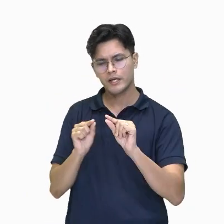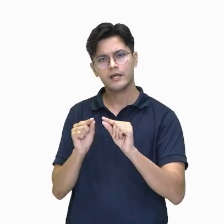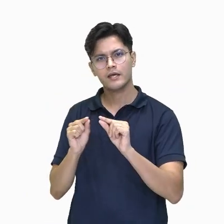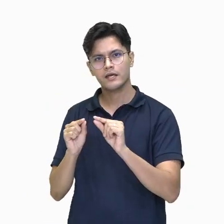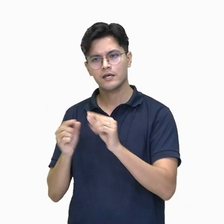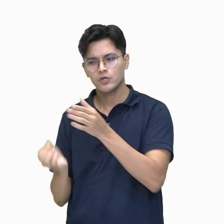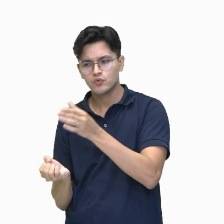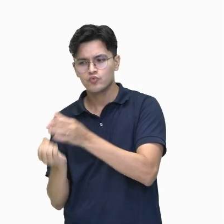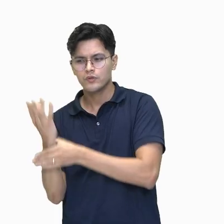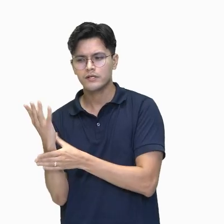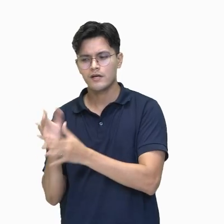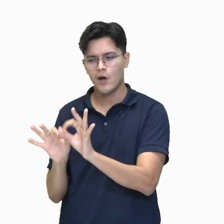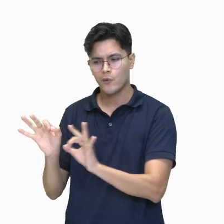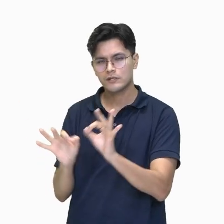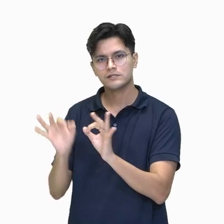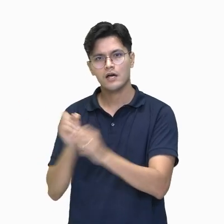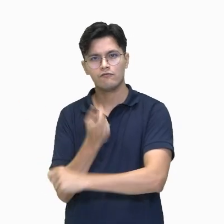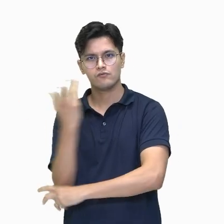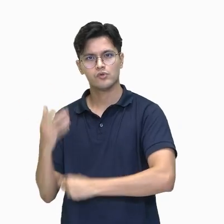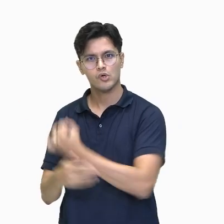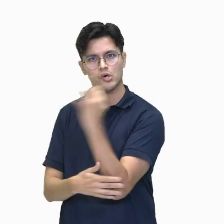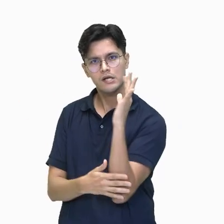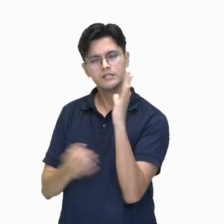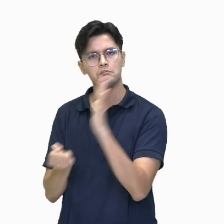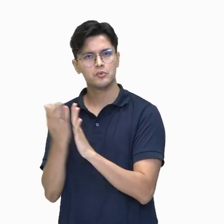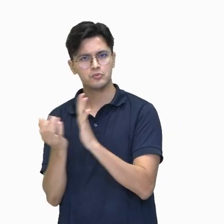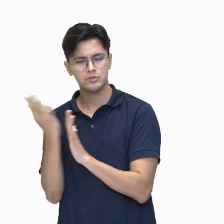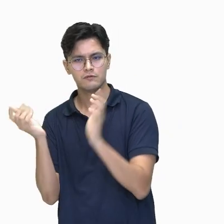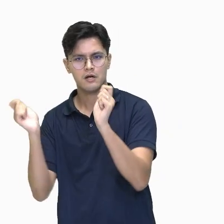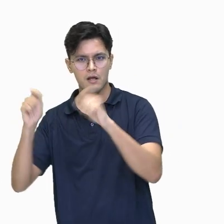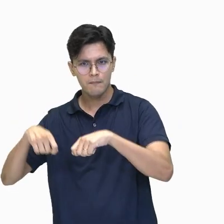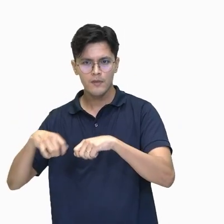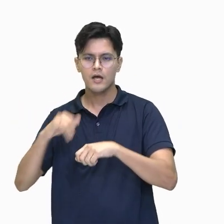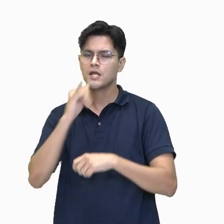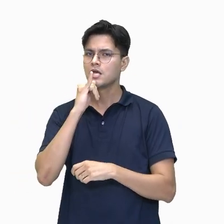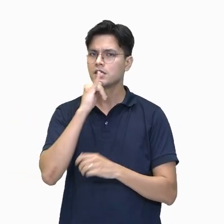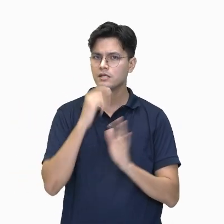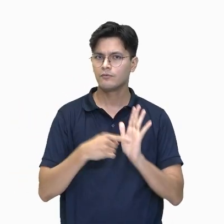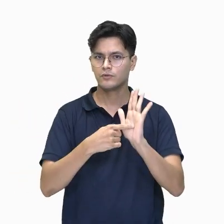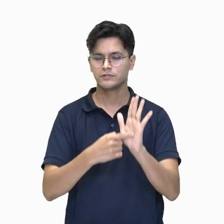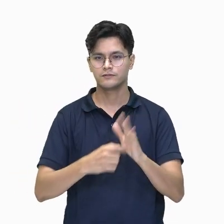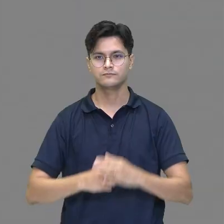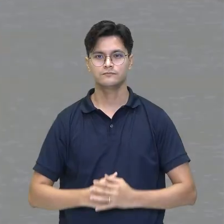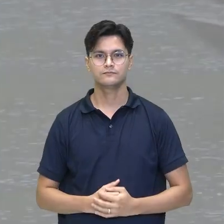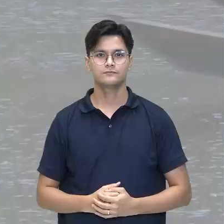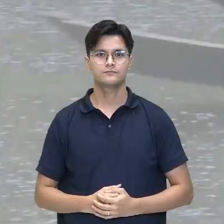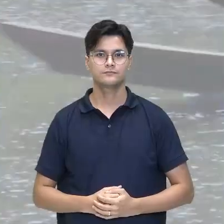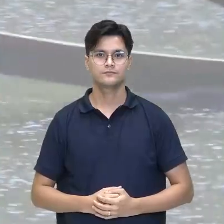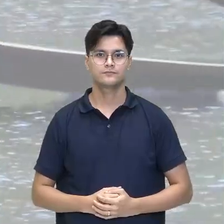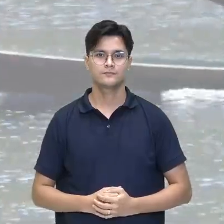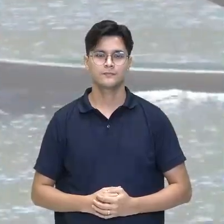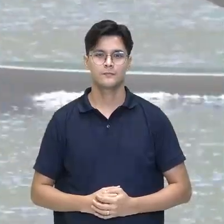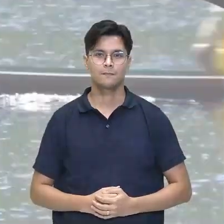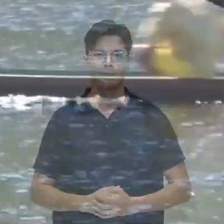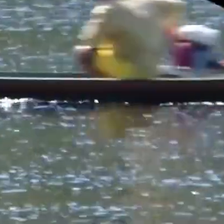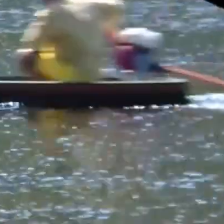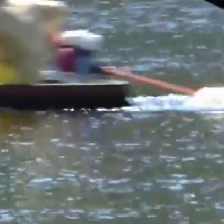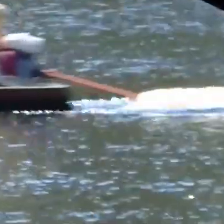vamos aqui mostrar um exemplo aí de uma reserva de desenvolvimento sustentável. Então, solta o VT aí.